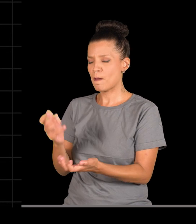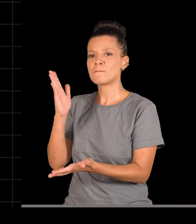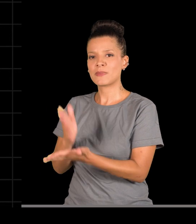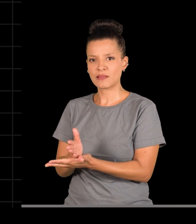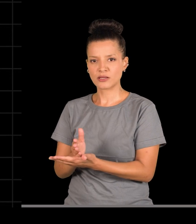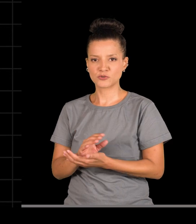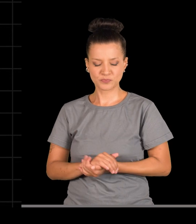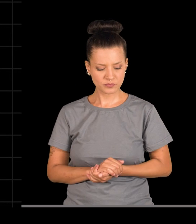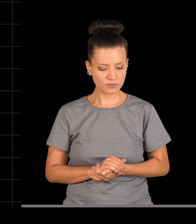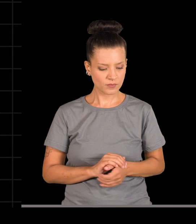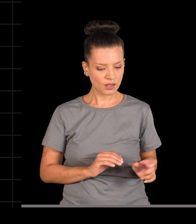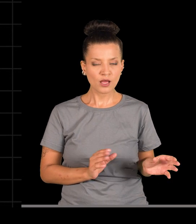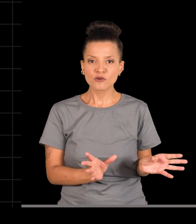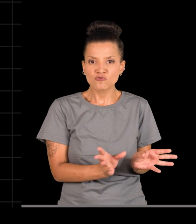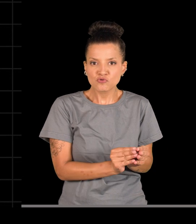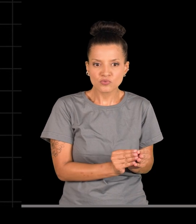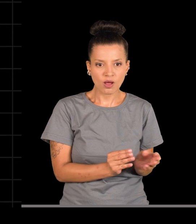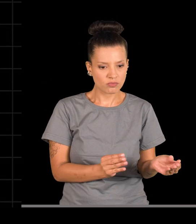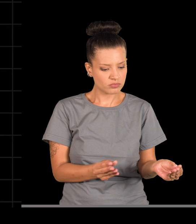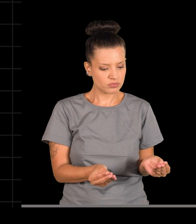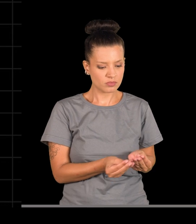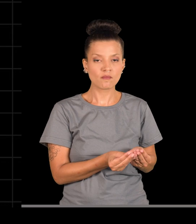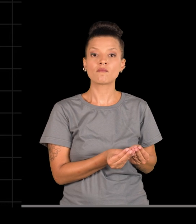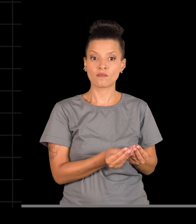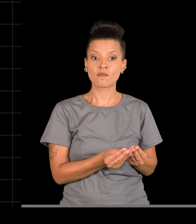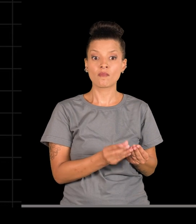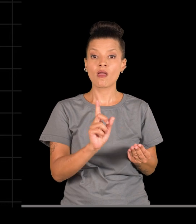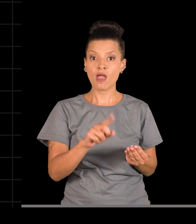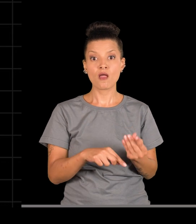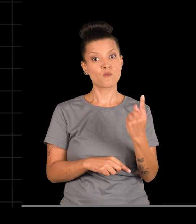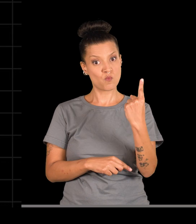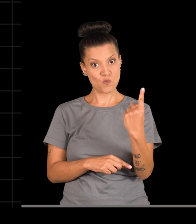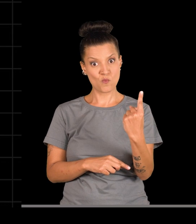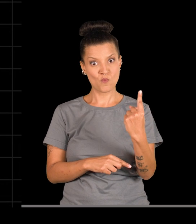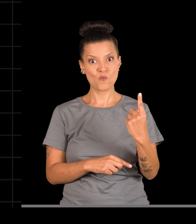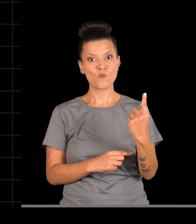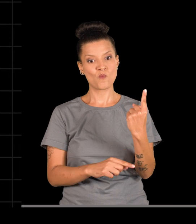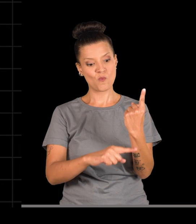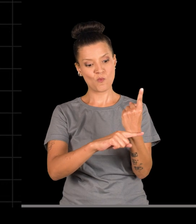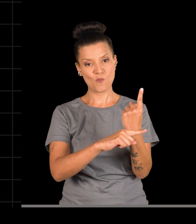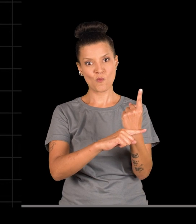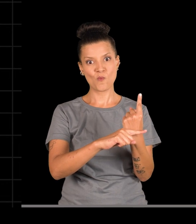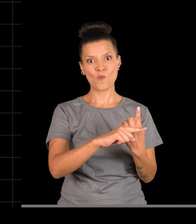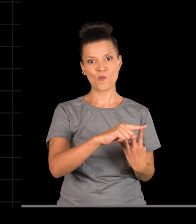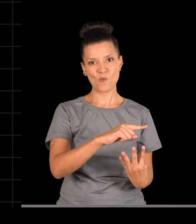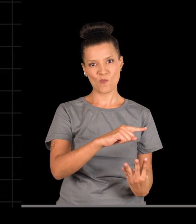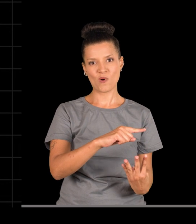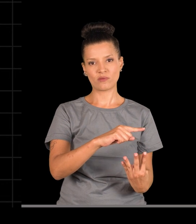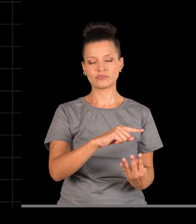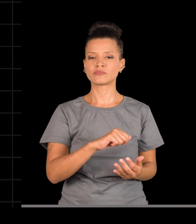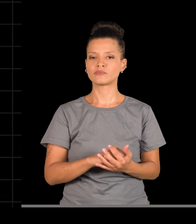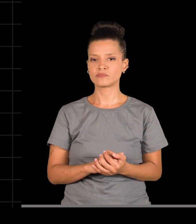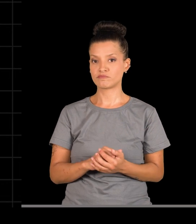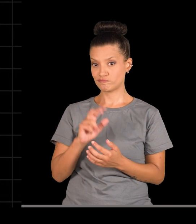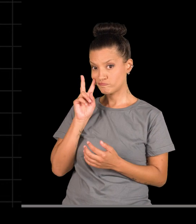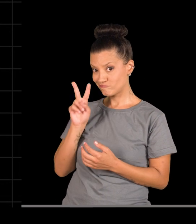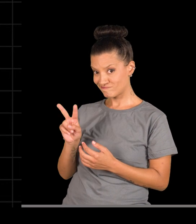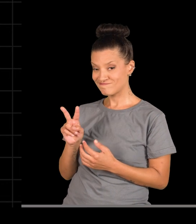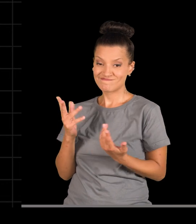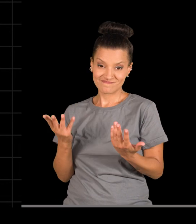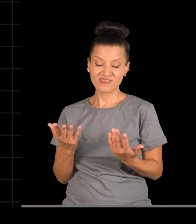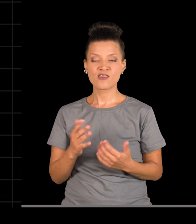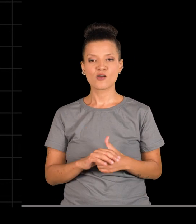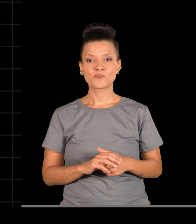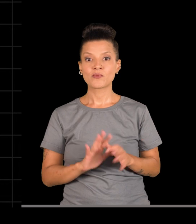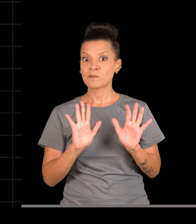aqui, e depois pega a metade da metade. A metade da metade vai ser exatamente 1/4, beleza? Então, é isso que representam aquelas